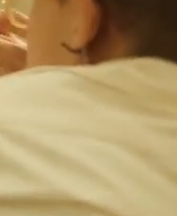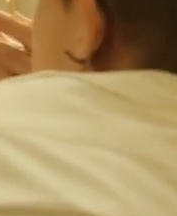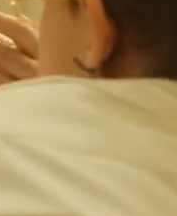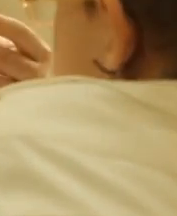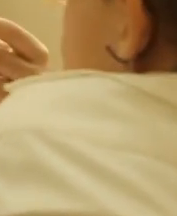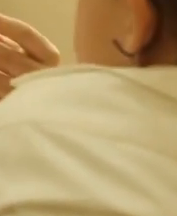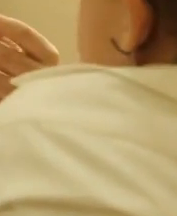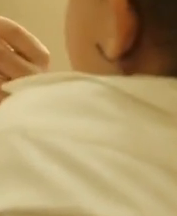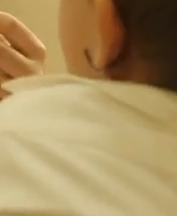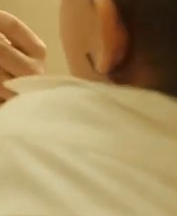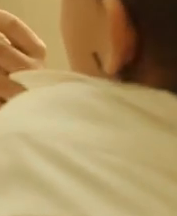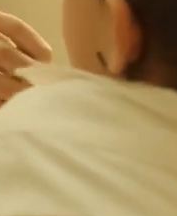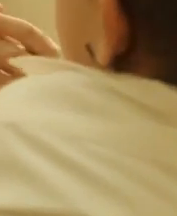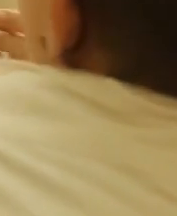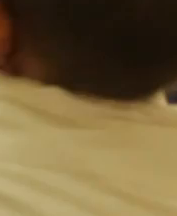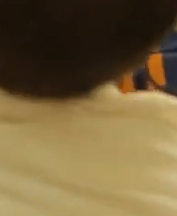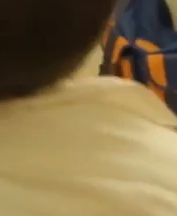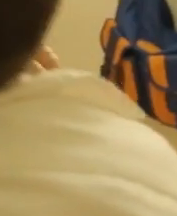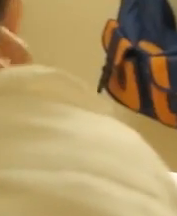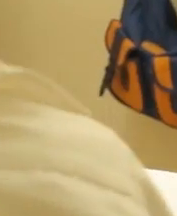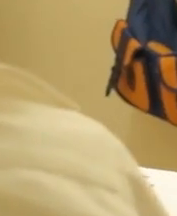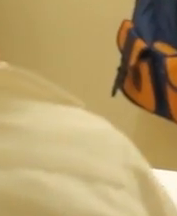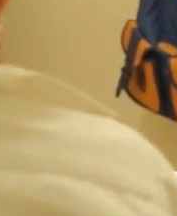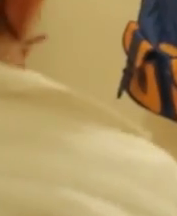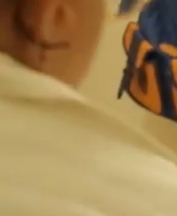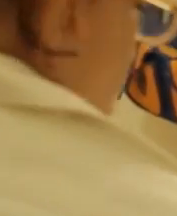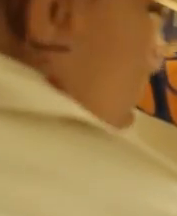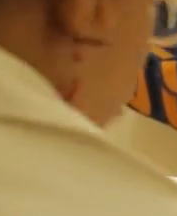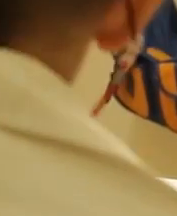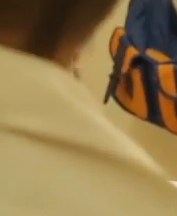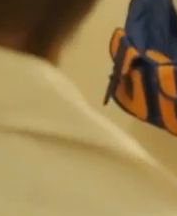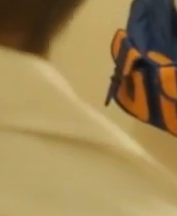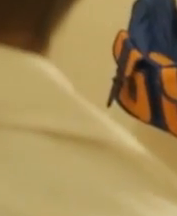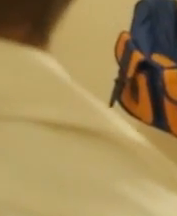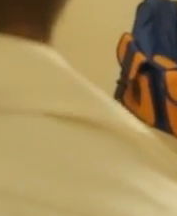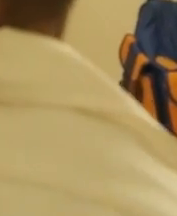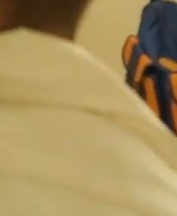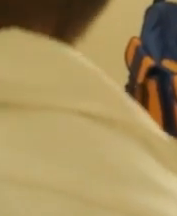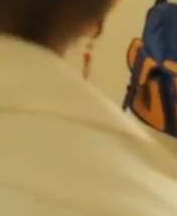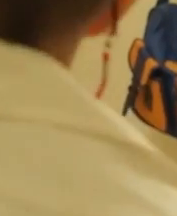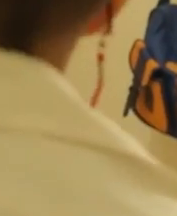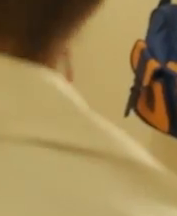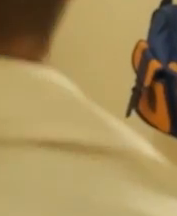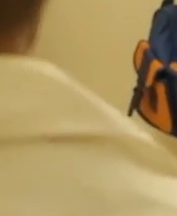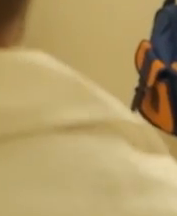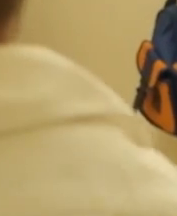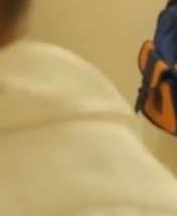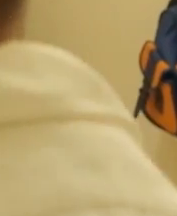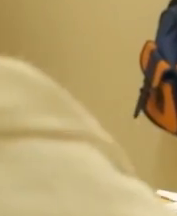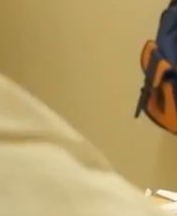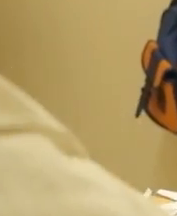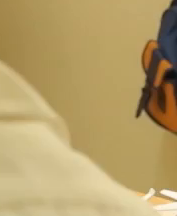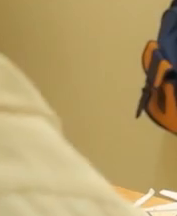Porém, o controle muscular... Já? O controle muscular é o que mais afeta o Alê.